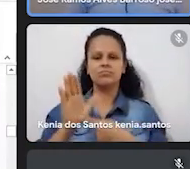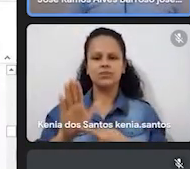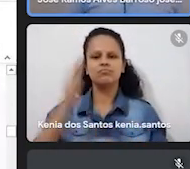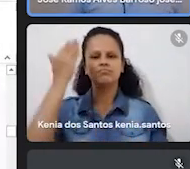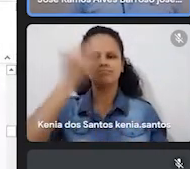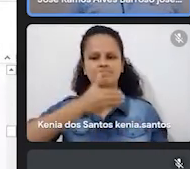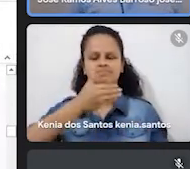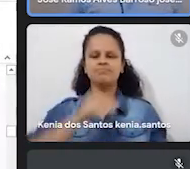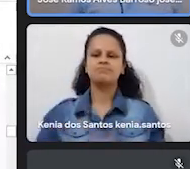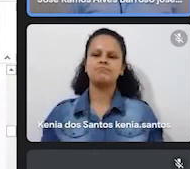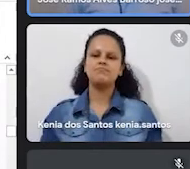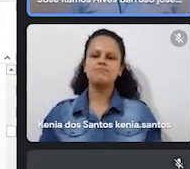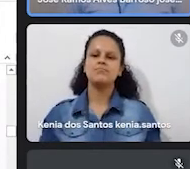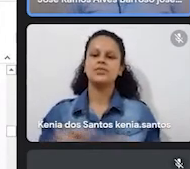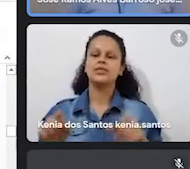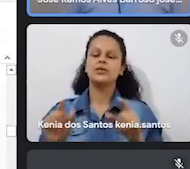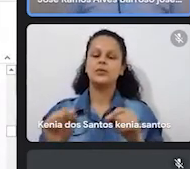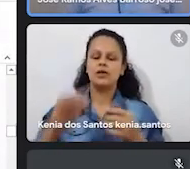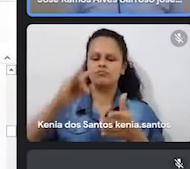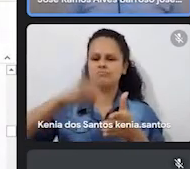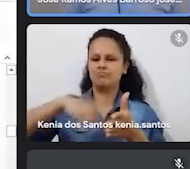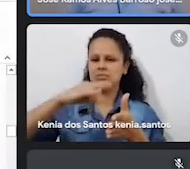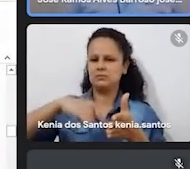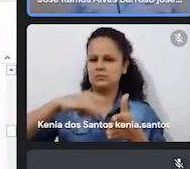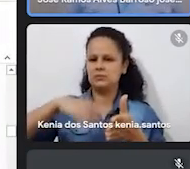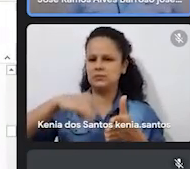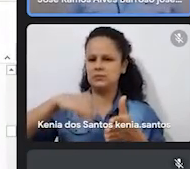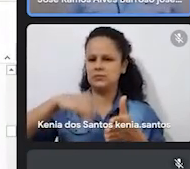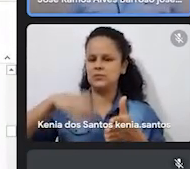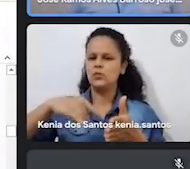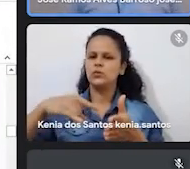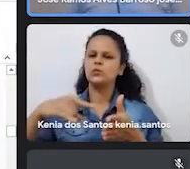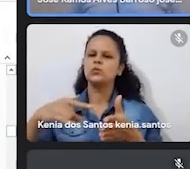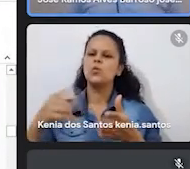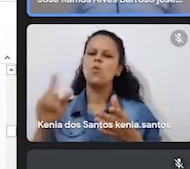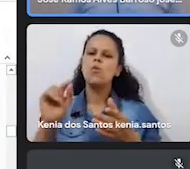Documento comprobatório da qualificação,